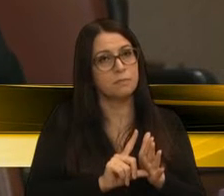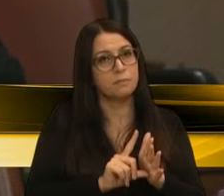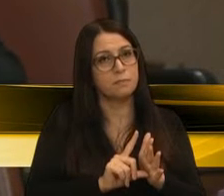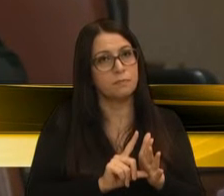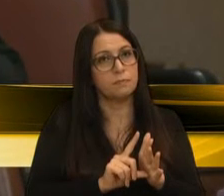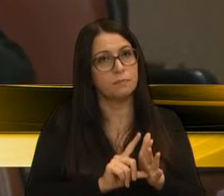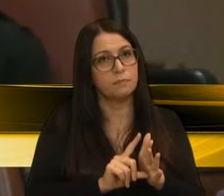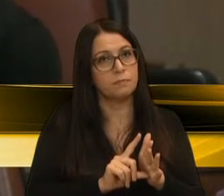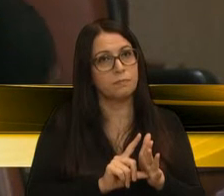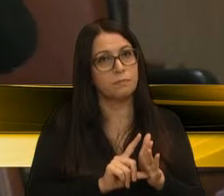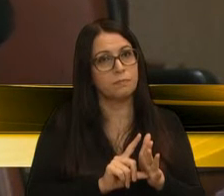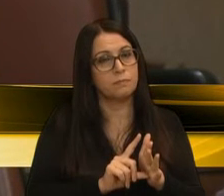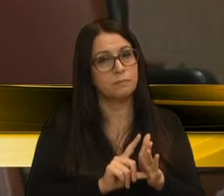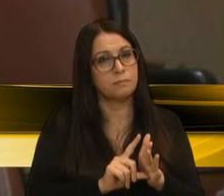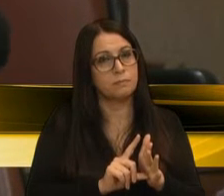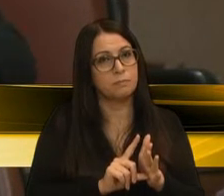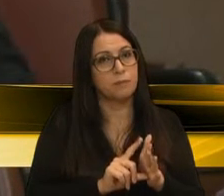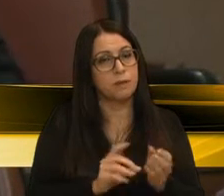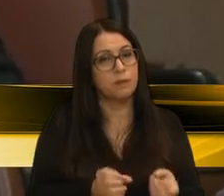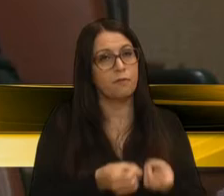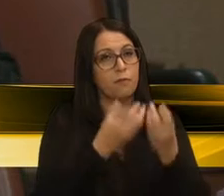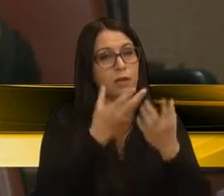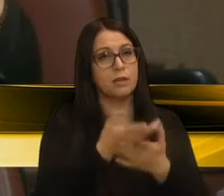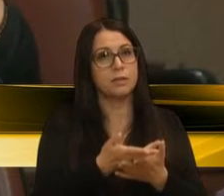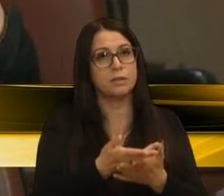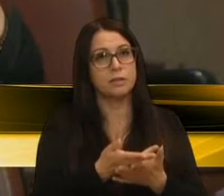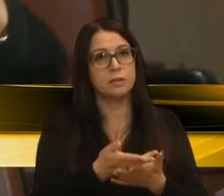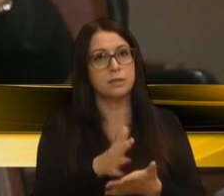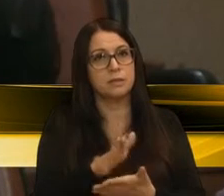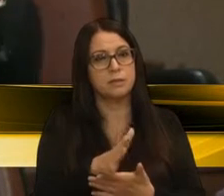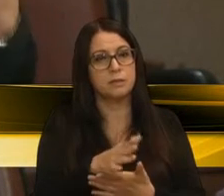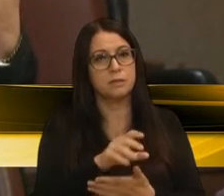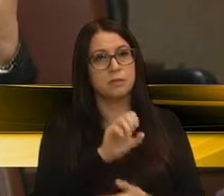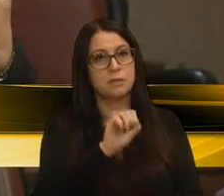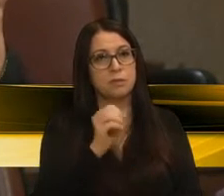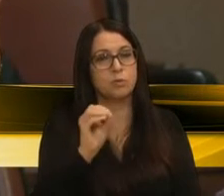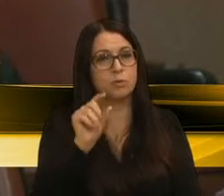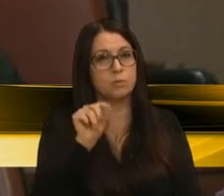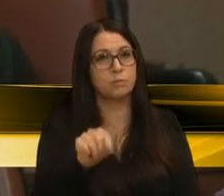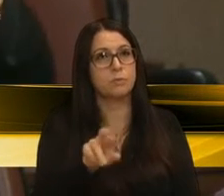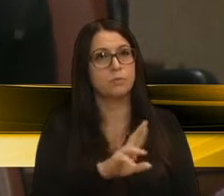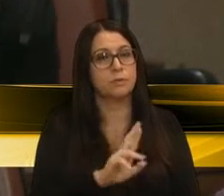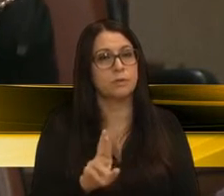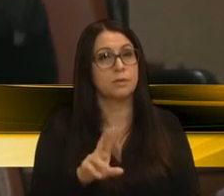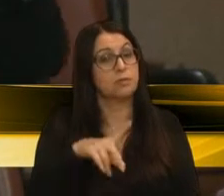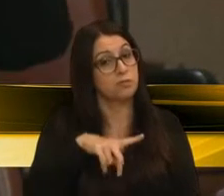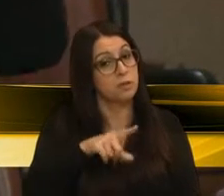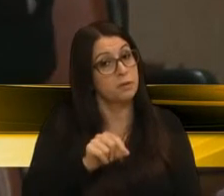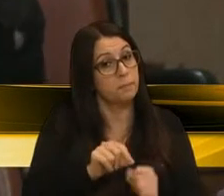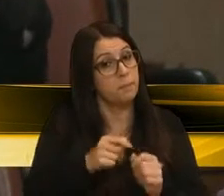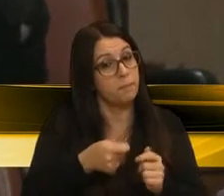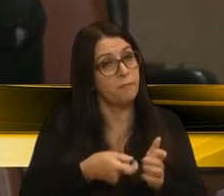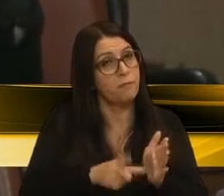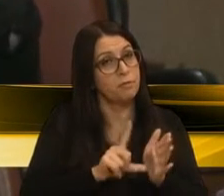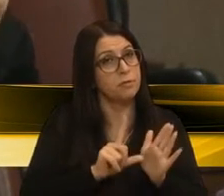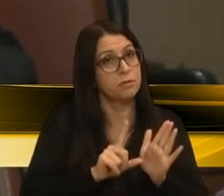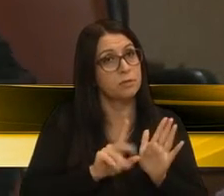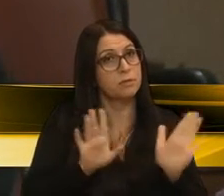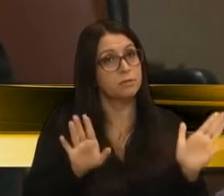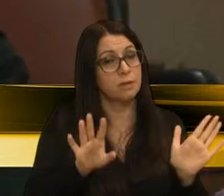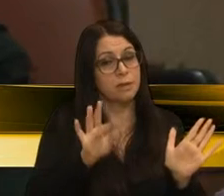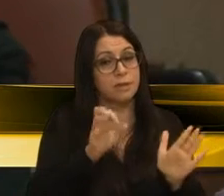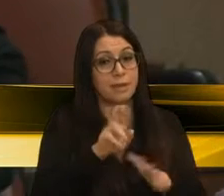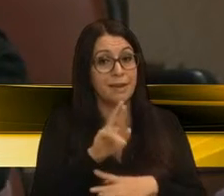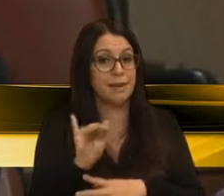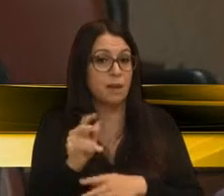antecipado para a festa comunitária em torno de 800 mil reais. Teria, tá? Por isso eu estou botando o